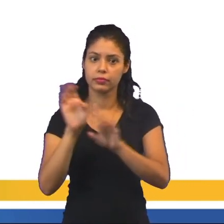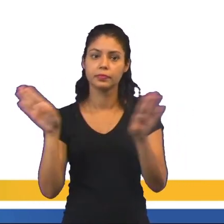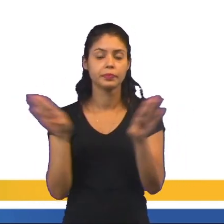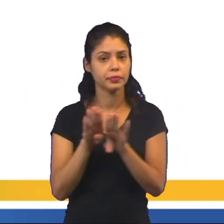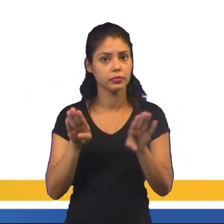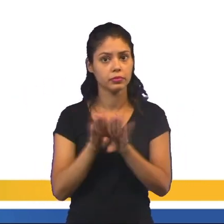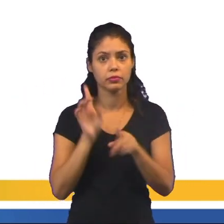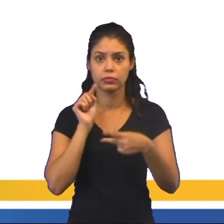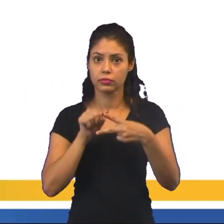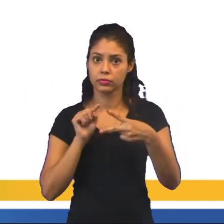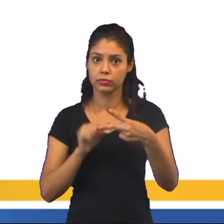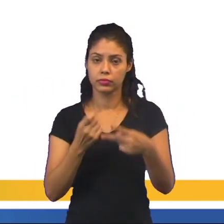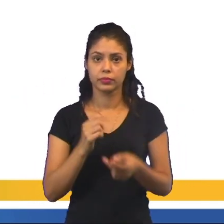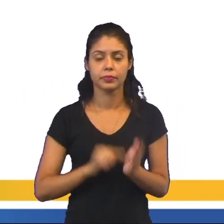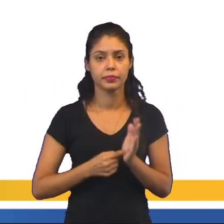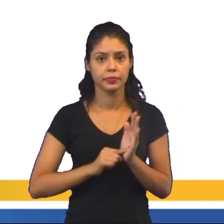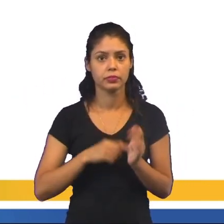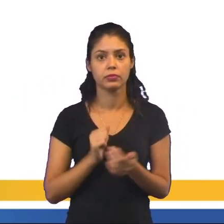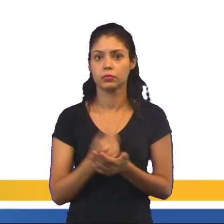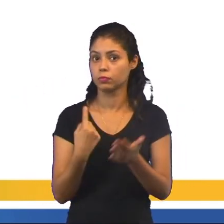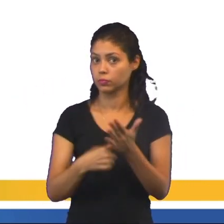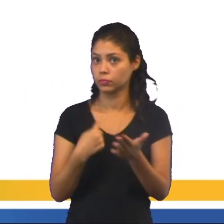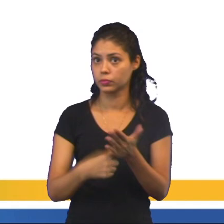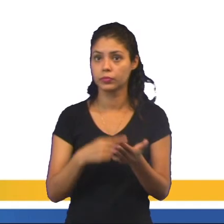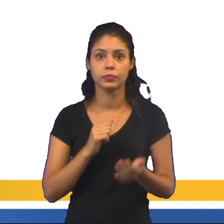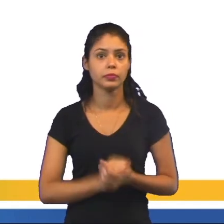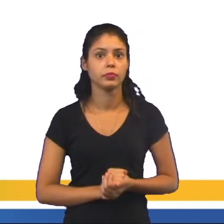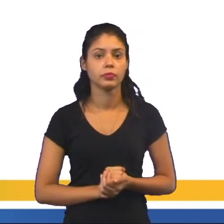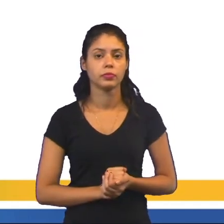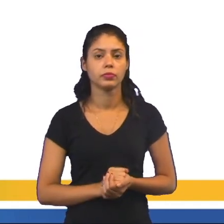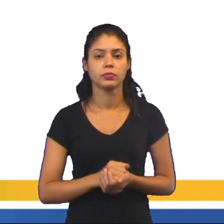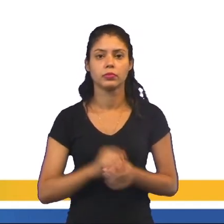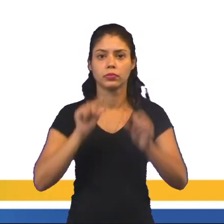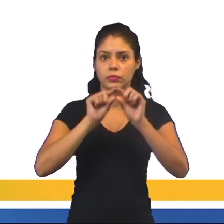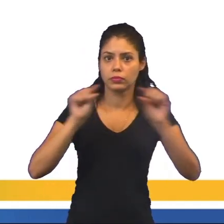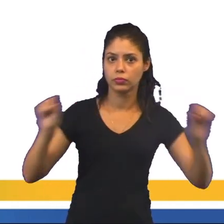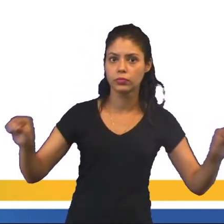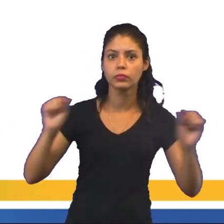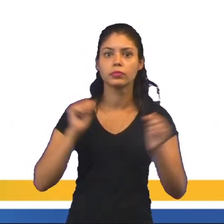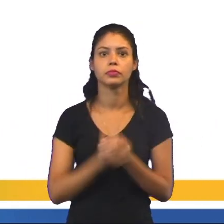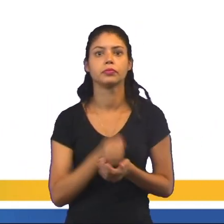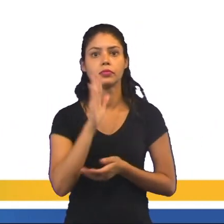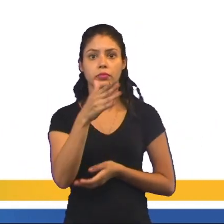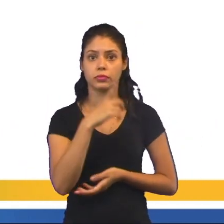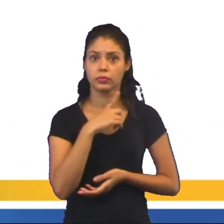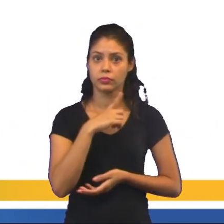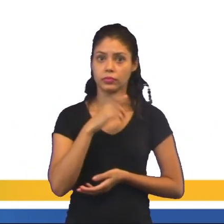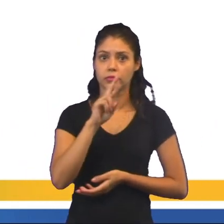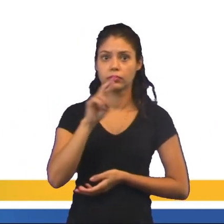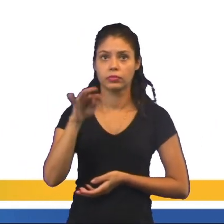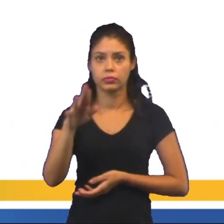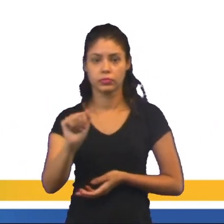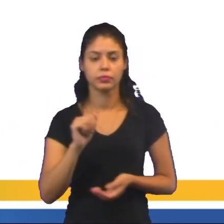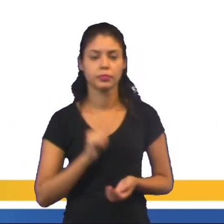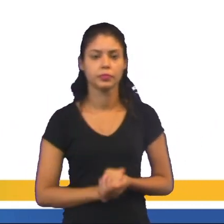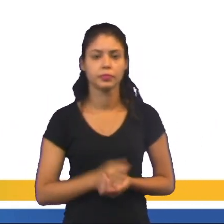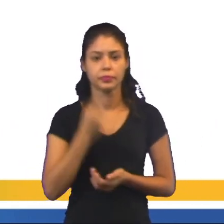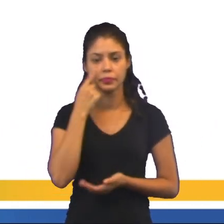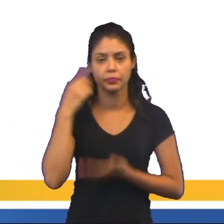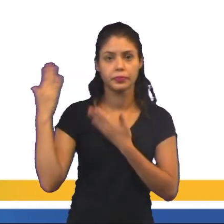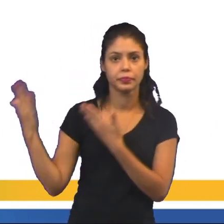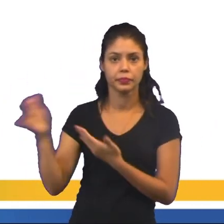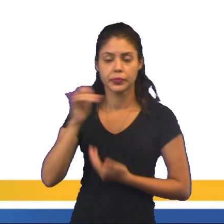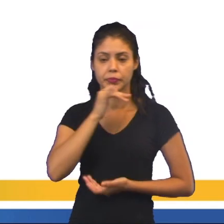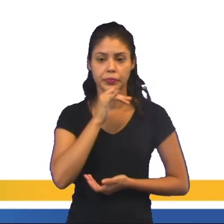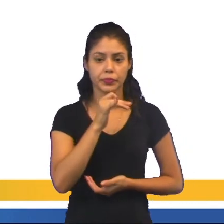também só tem 2 pontos. Então a gente não pode considerar uma semirreta. Ela por quê? Porque eles estão numa reta.